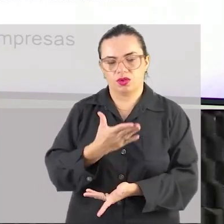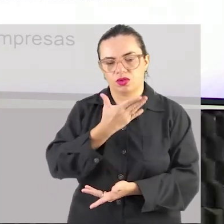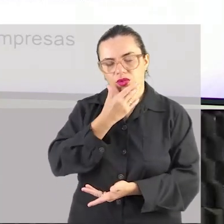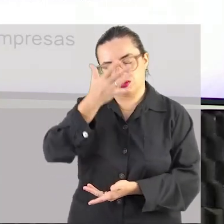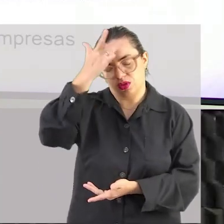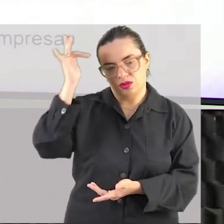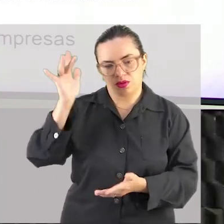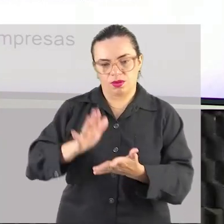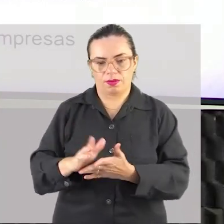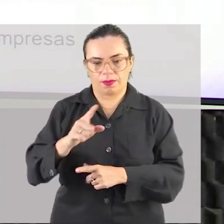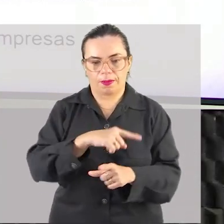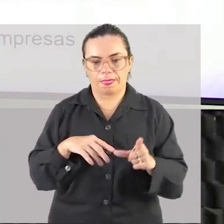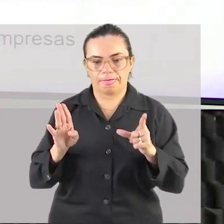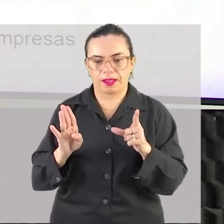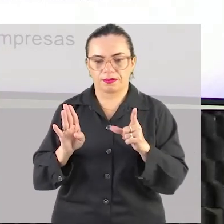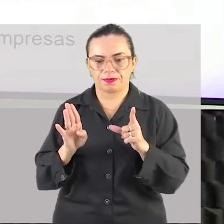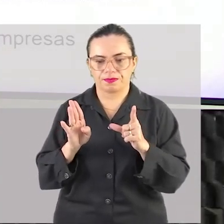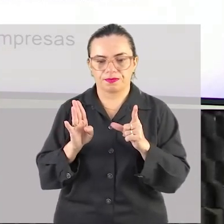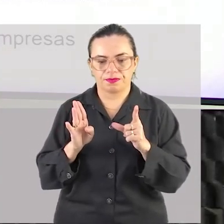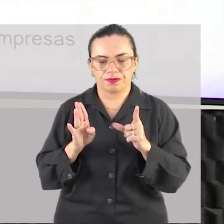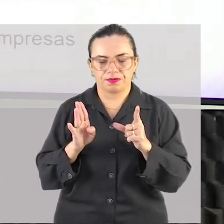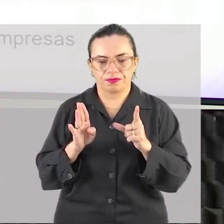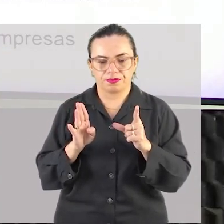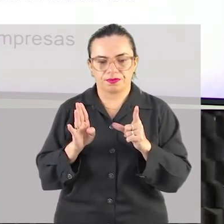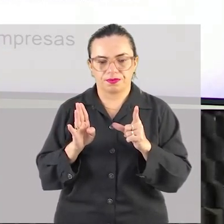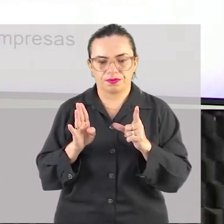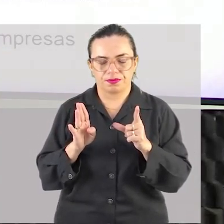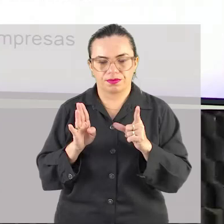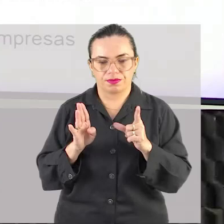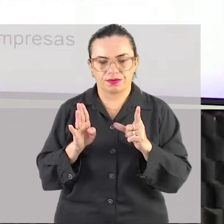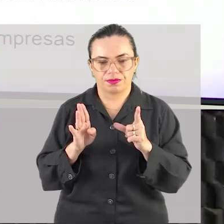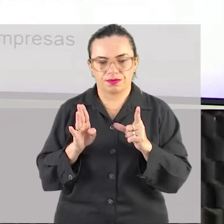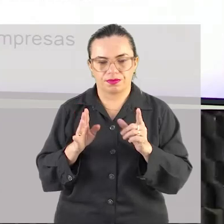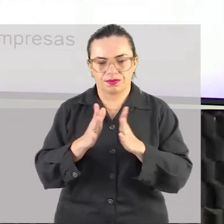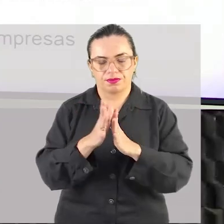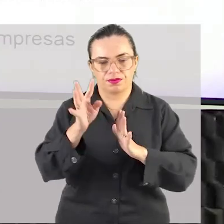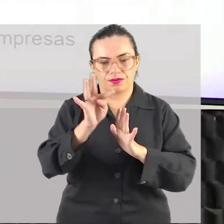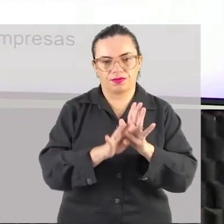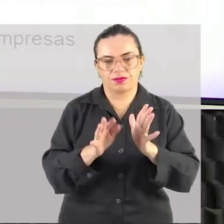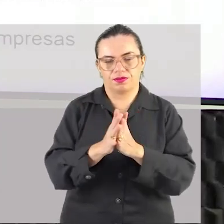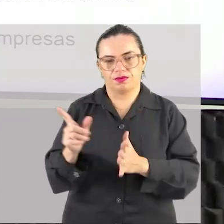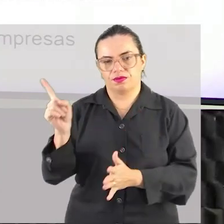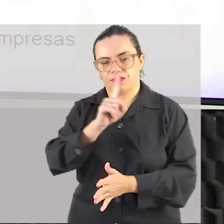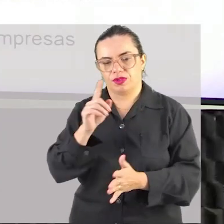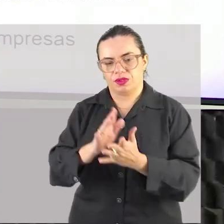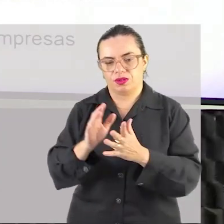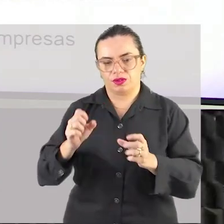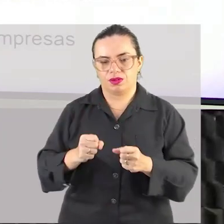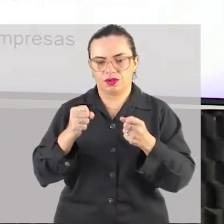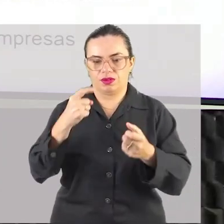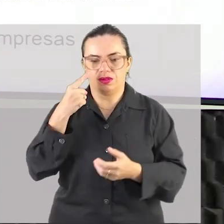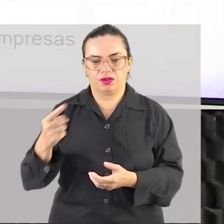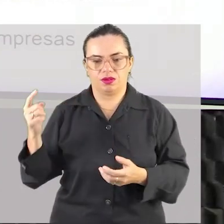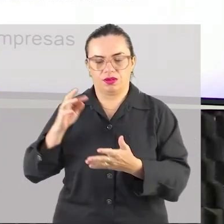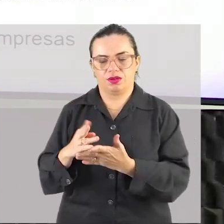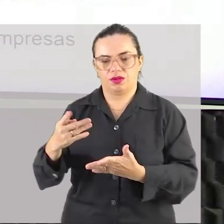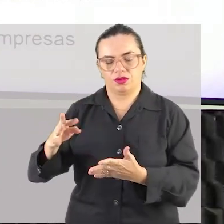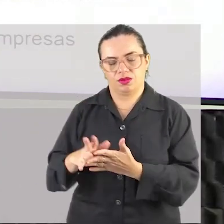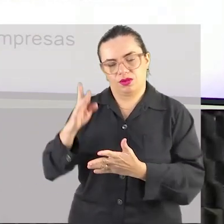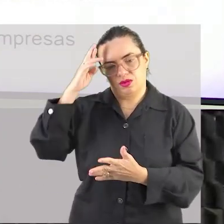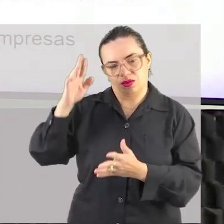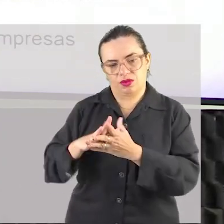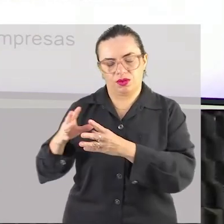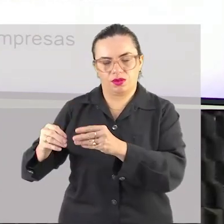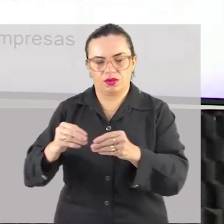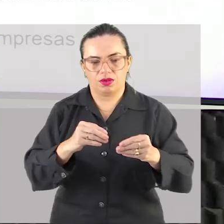Ressaltar a inviabilidade da produção latifundiária. O texto não tira poder da produção latifundiária.